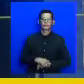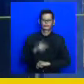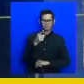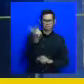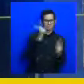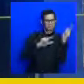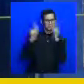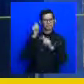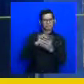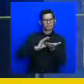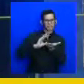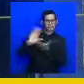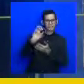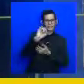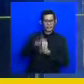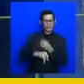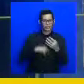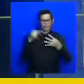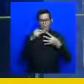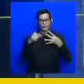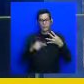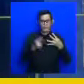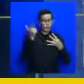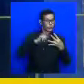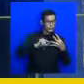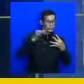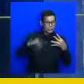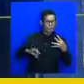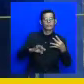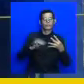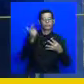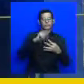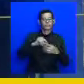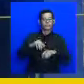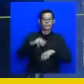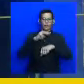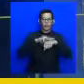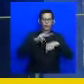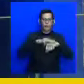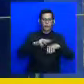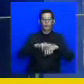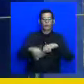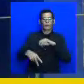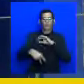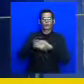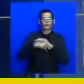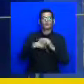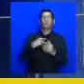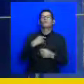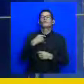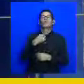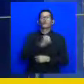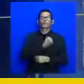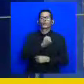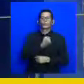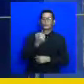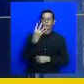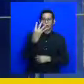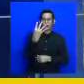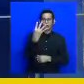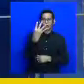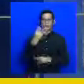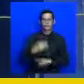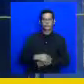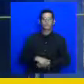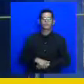Você ganha prêmio a partir de 4 acertos no dia de sorte. Bola marrom 04. Marrom 04.